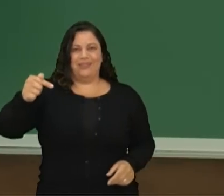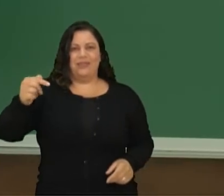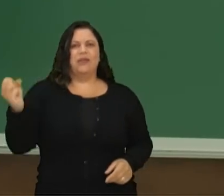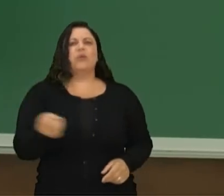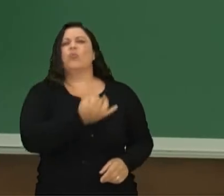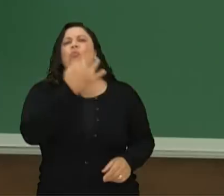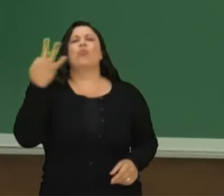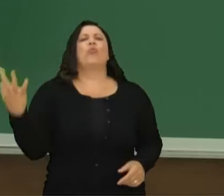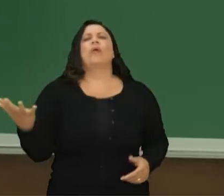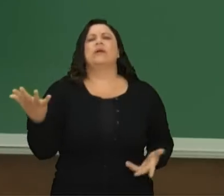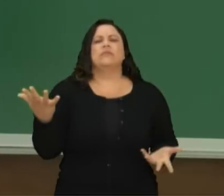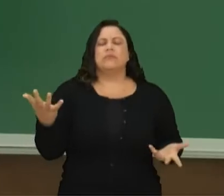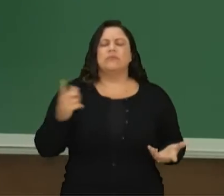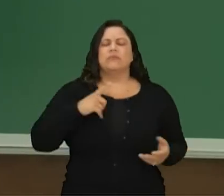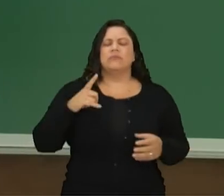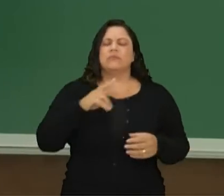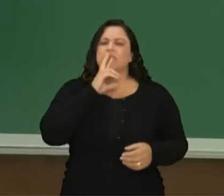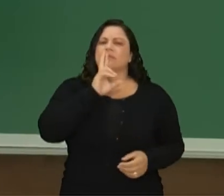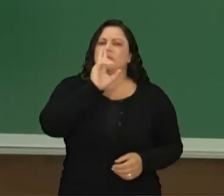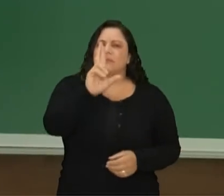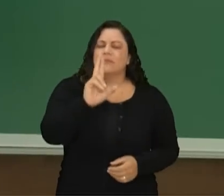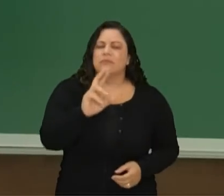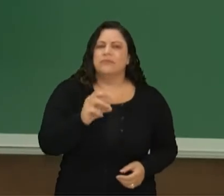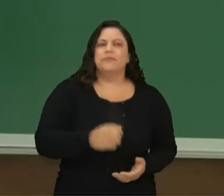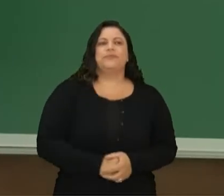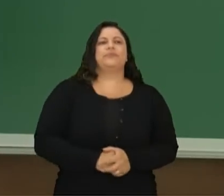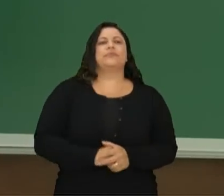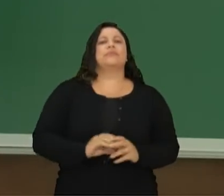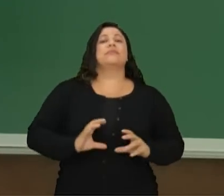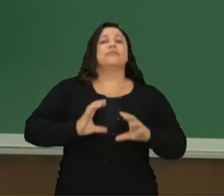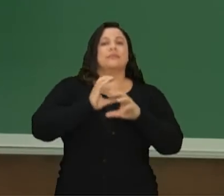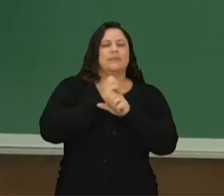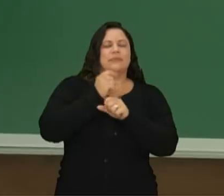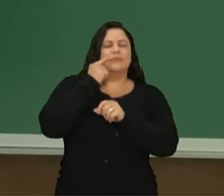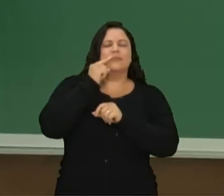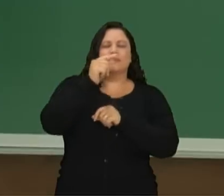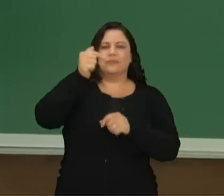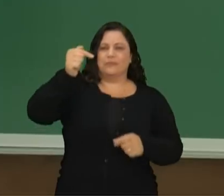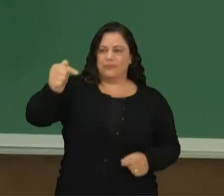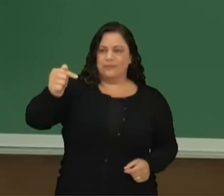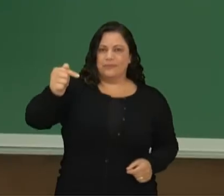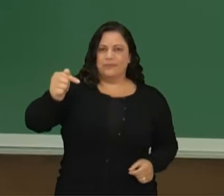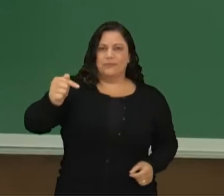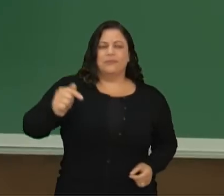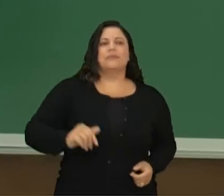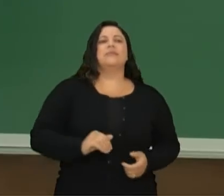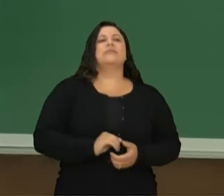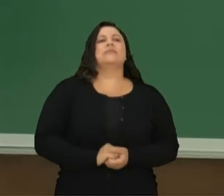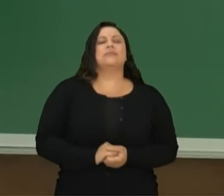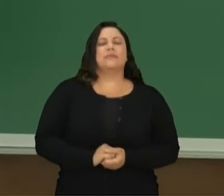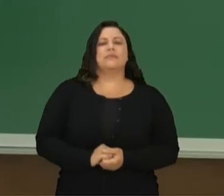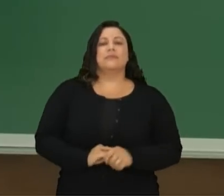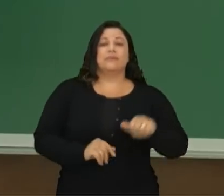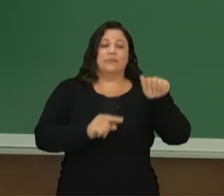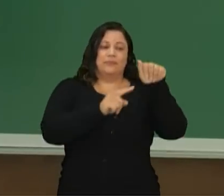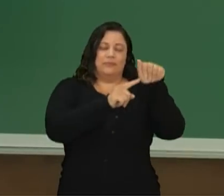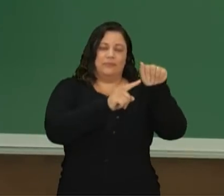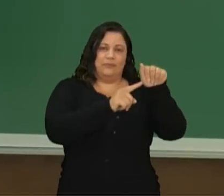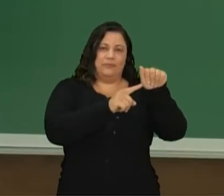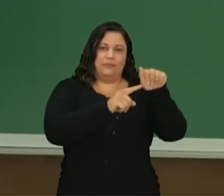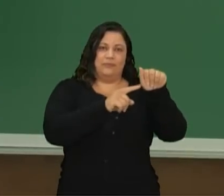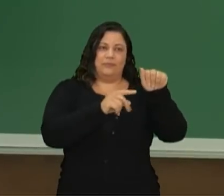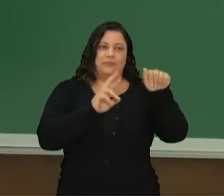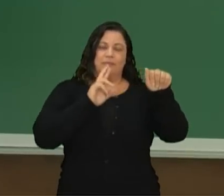que ele tirou na terceira prova? Ele tirou nota 7. Então, a resposta correta é letra